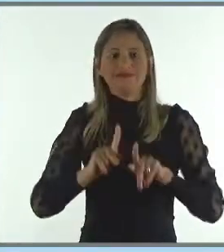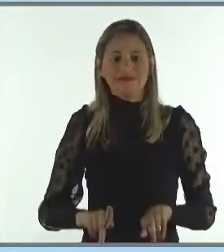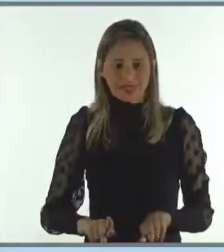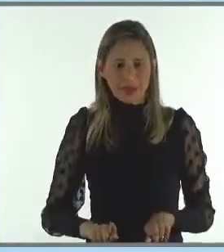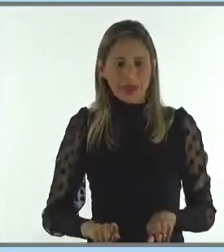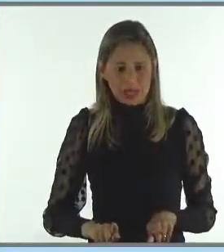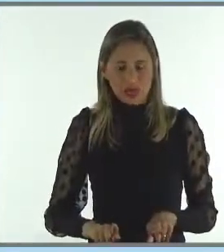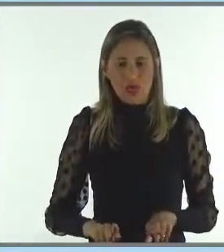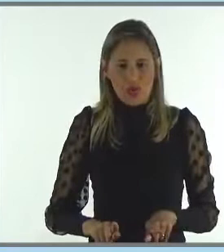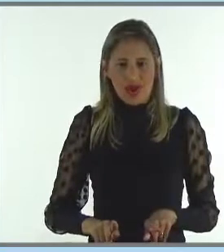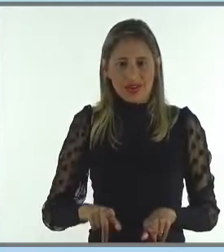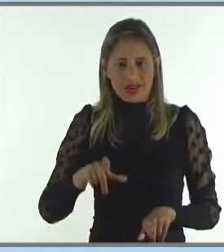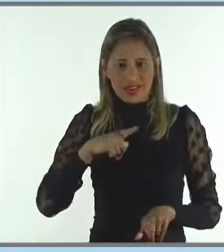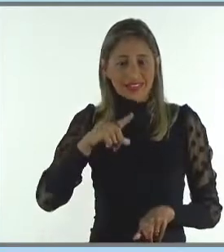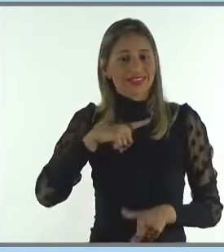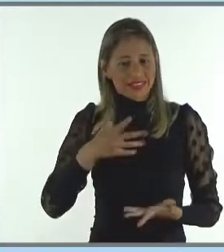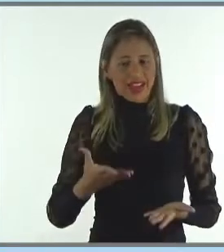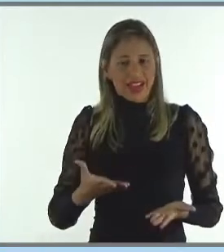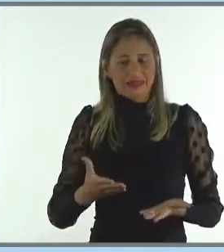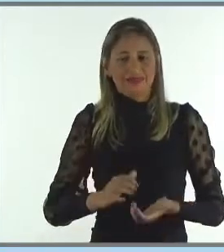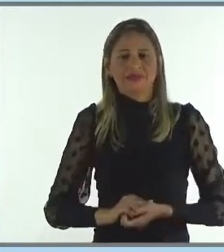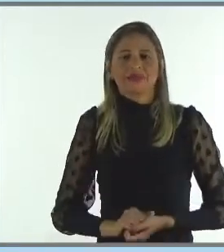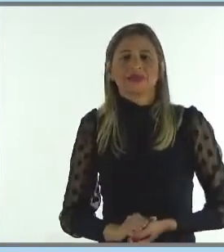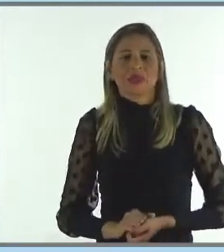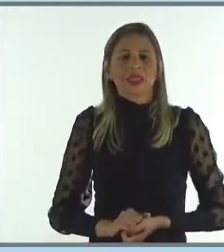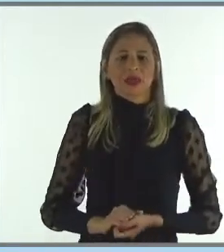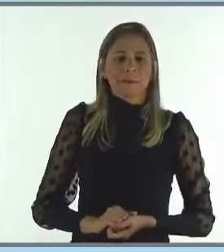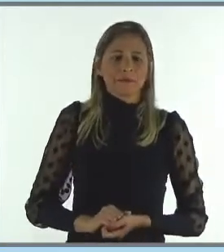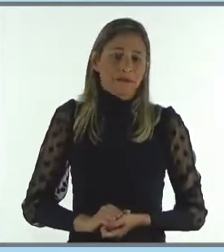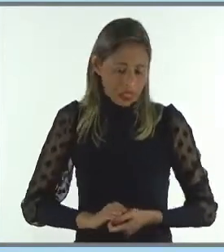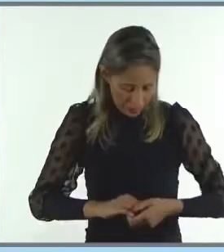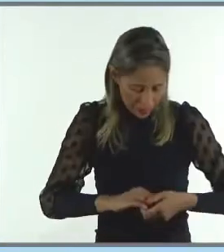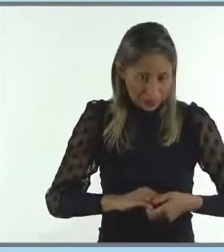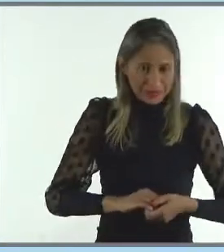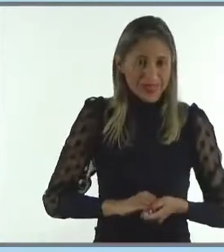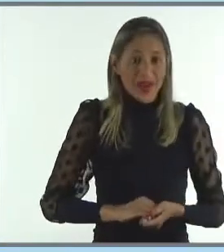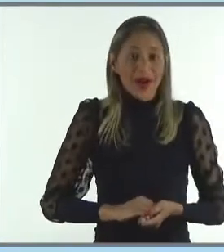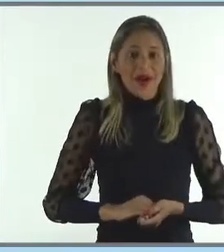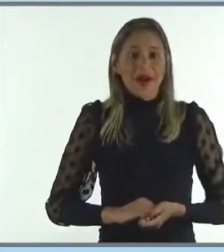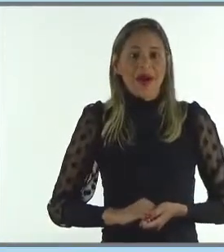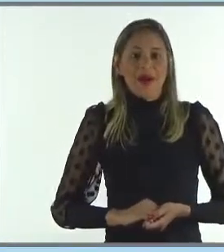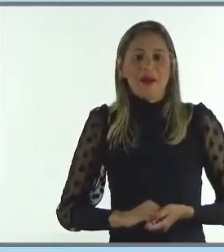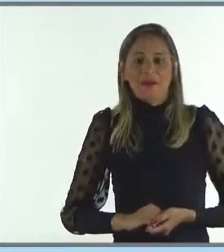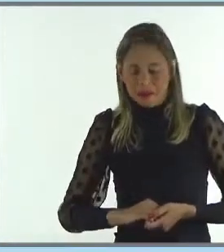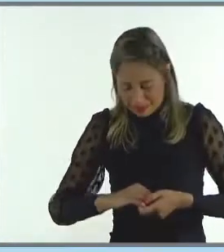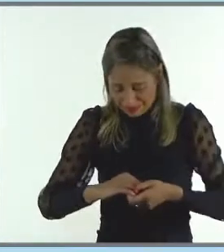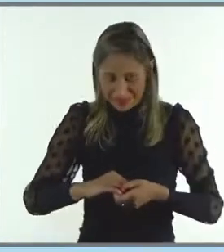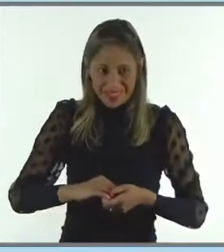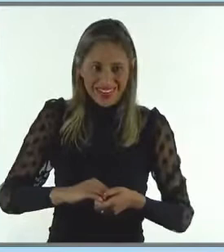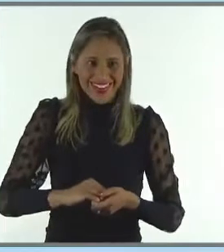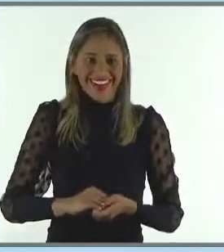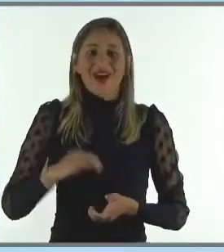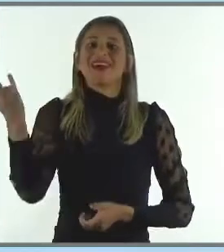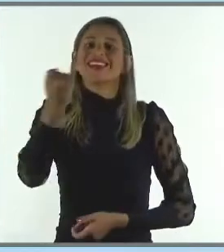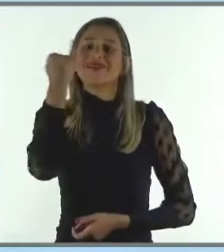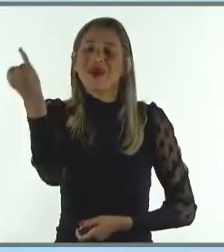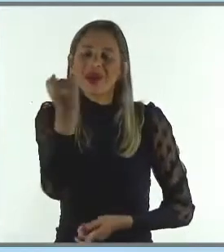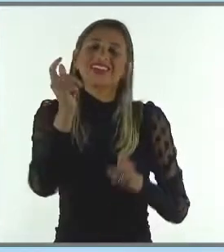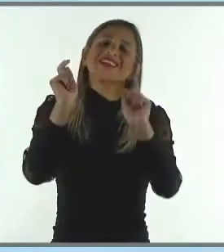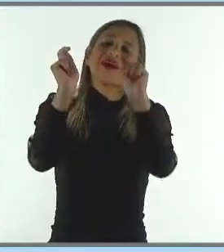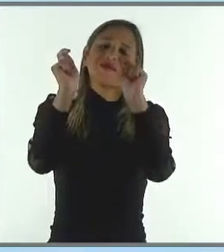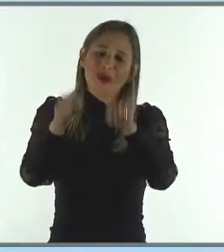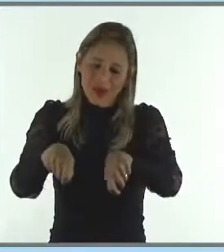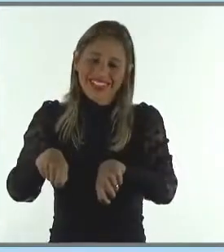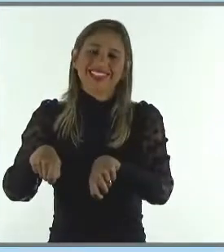das cidadãs, mas acho que esse é um momento muito especial, assim, a possibilidade